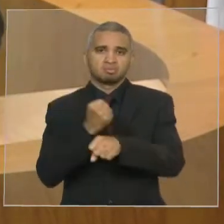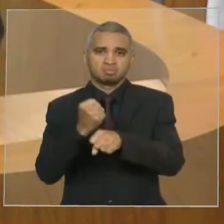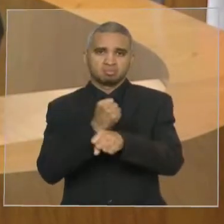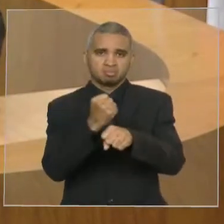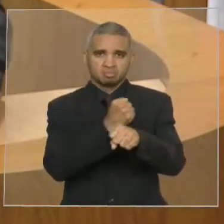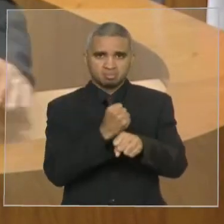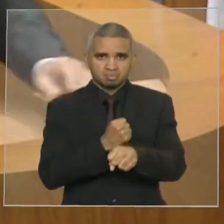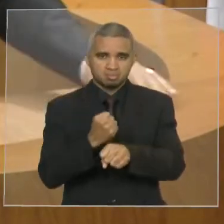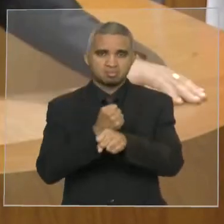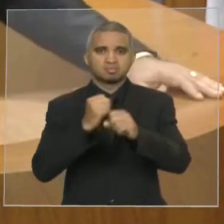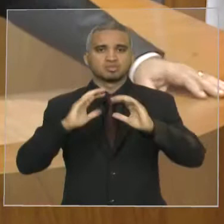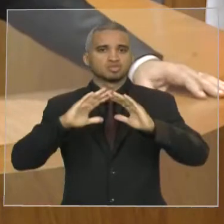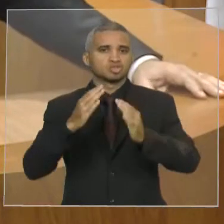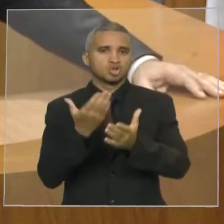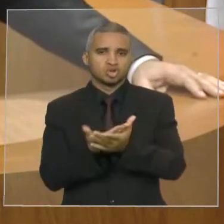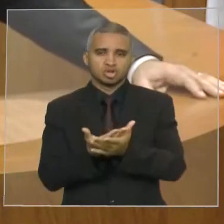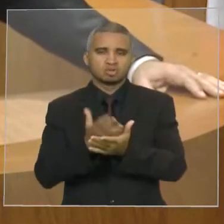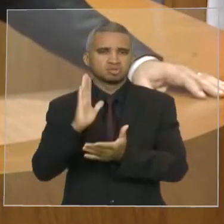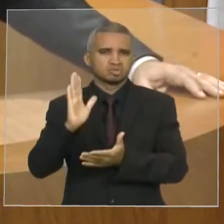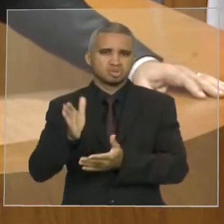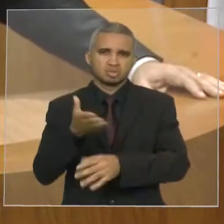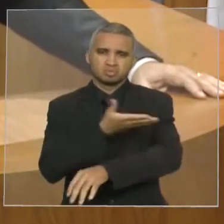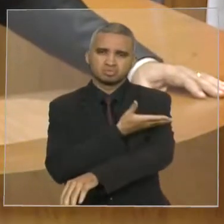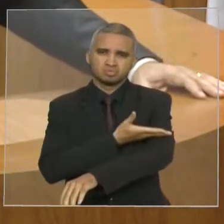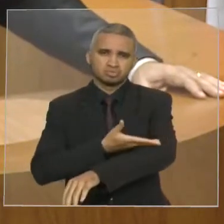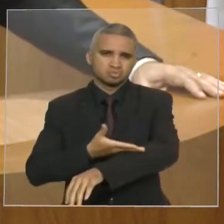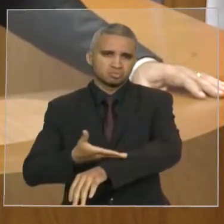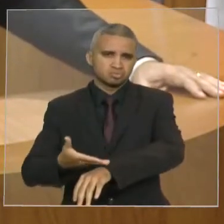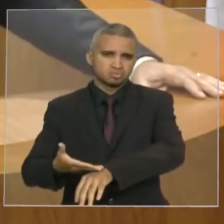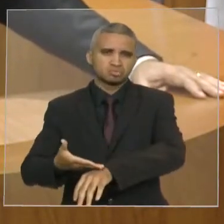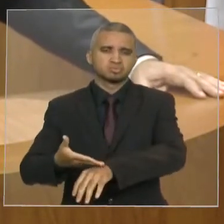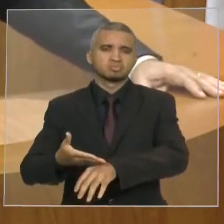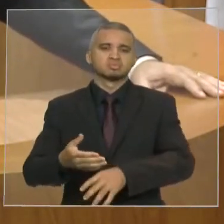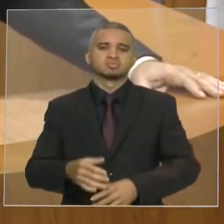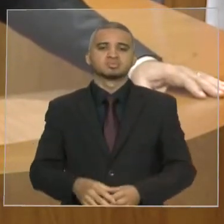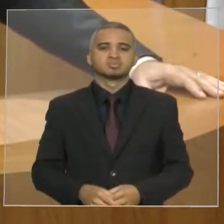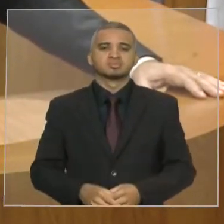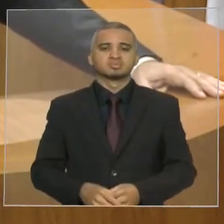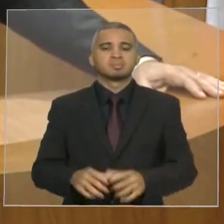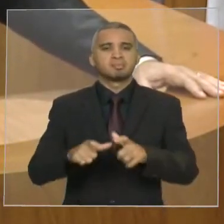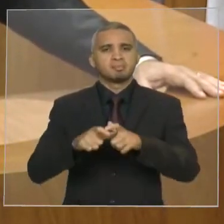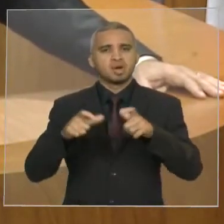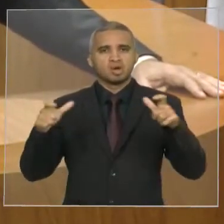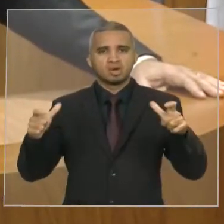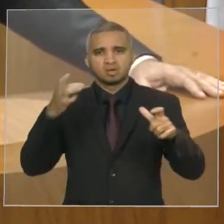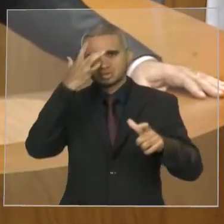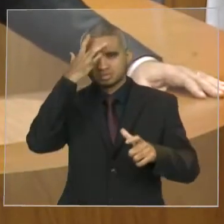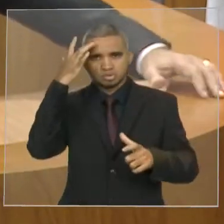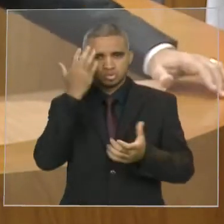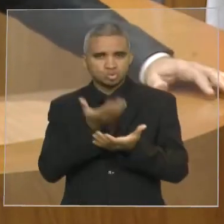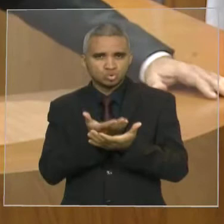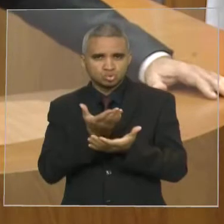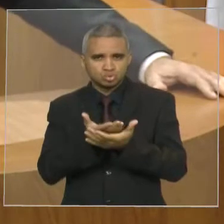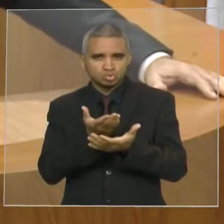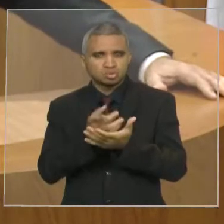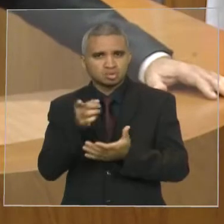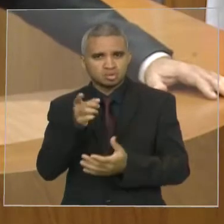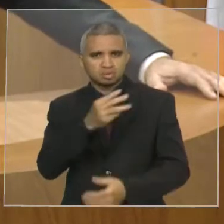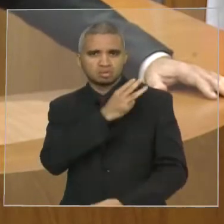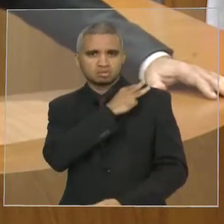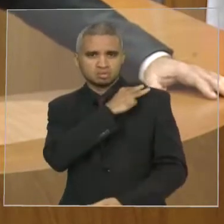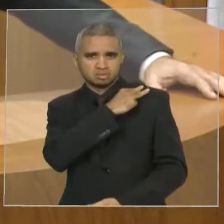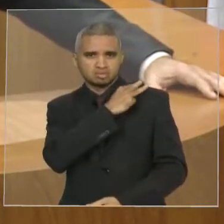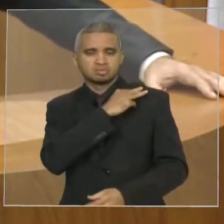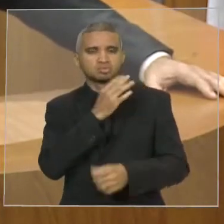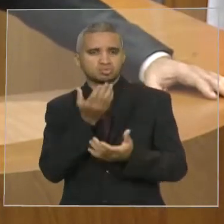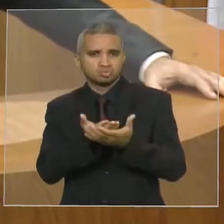tradicional, onde a maioria das pessoas daquela cidade que fizeram o segundo grau, fizeram naquele colégio, um colégio